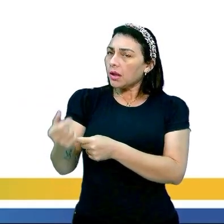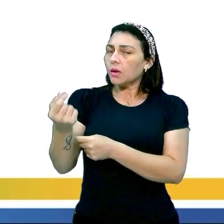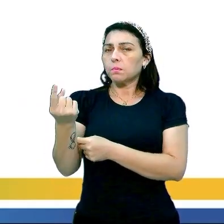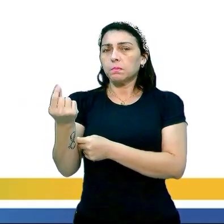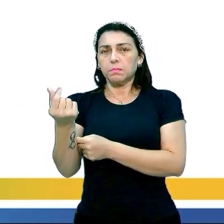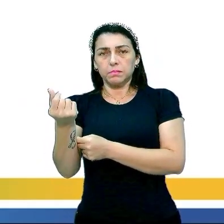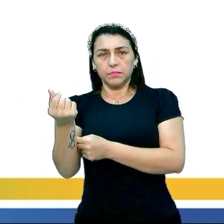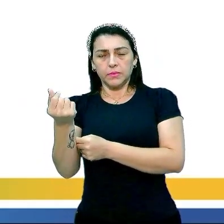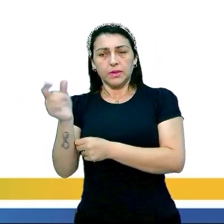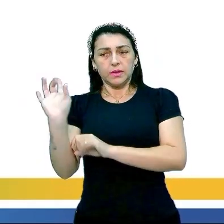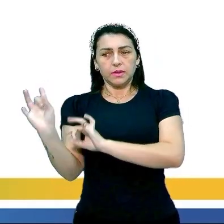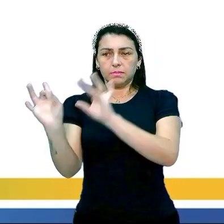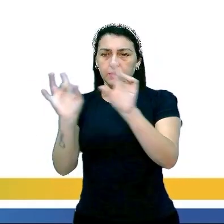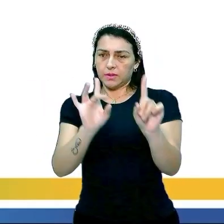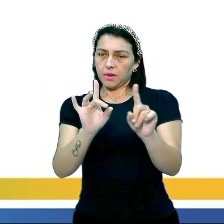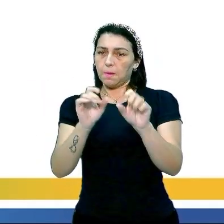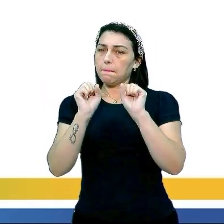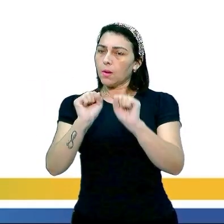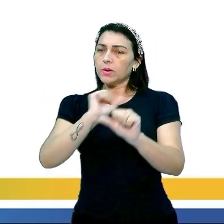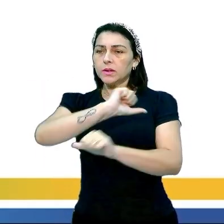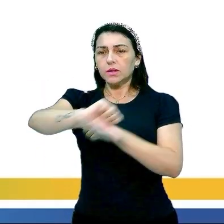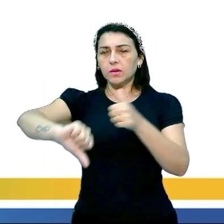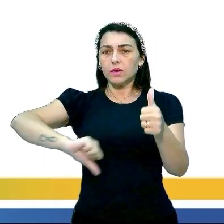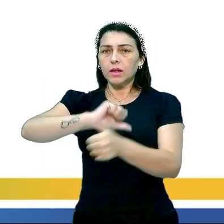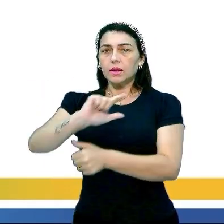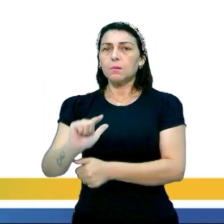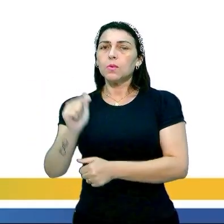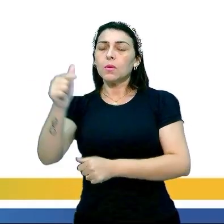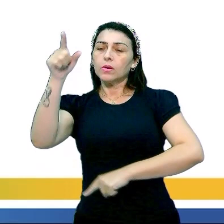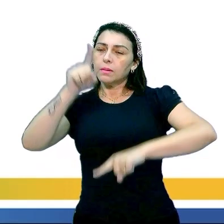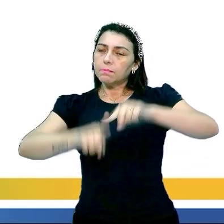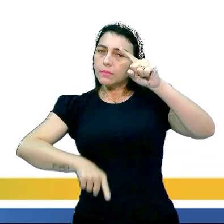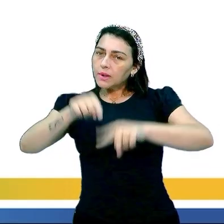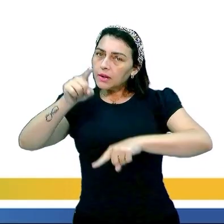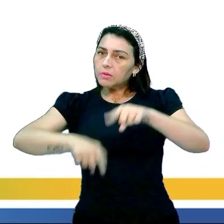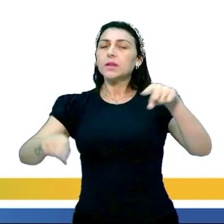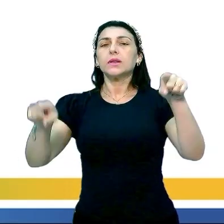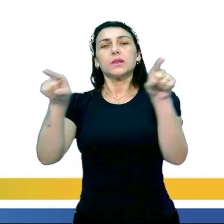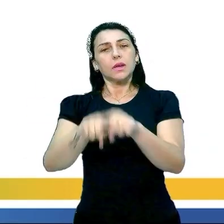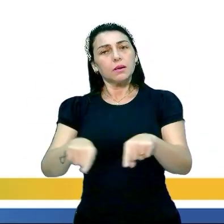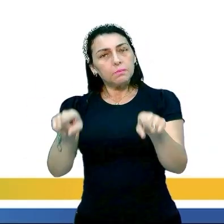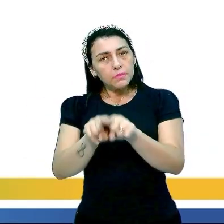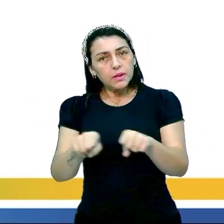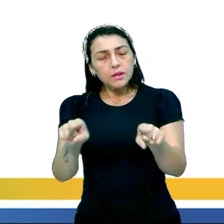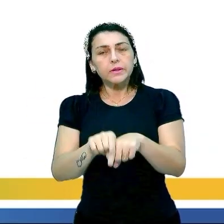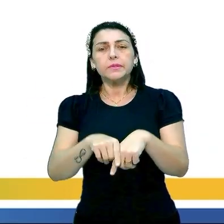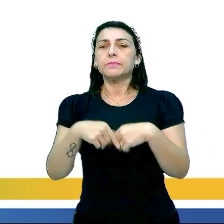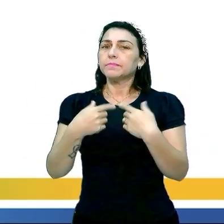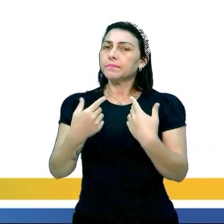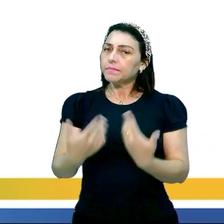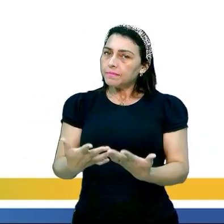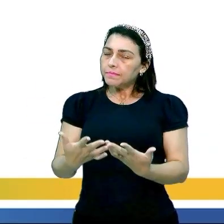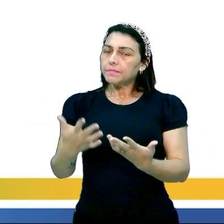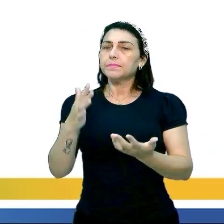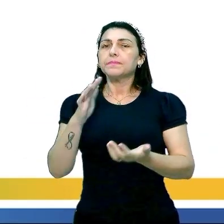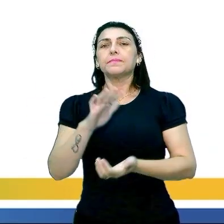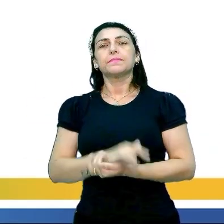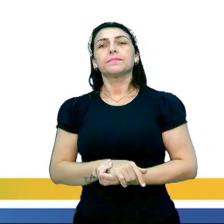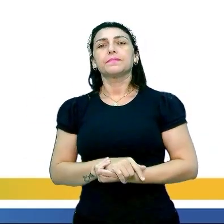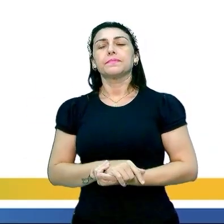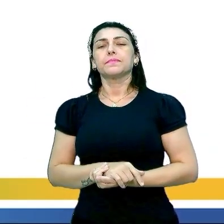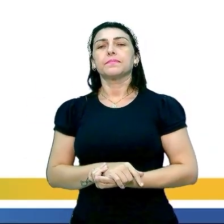é uma mercadoria especial? A moeda, ela é uma mercadoria especial, porque ela pode ser trocada por qualquer